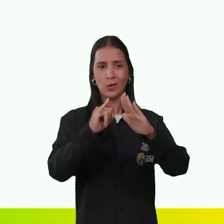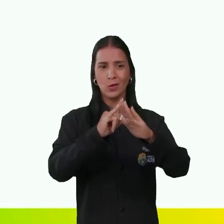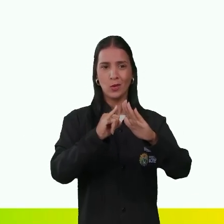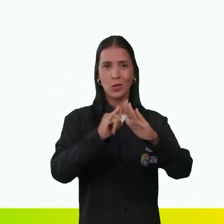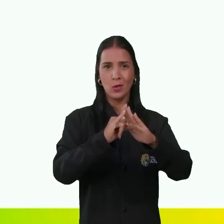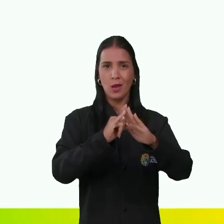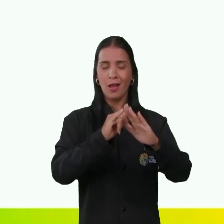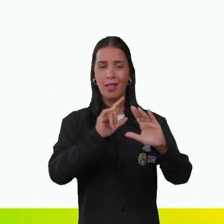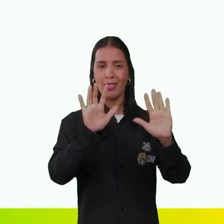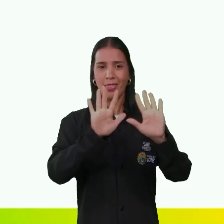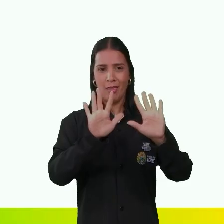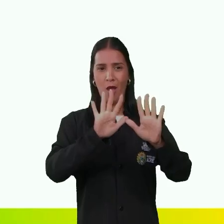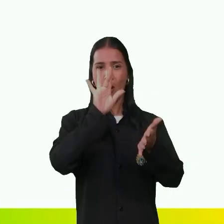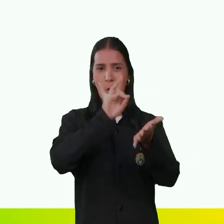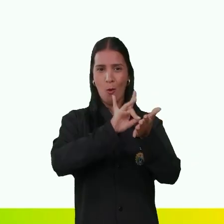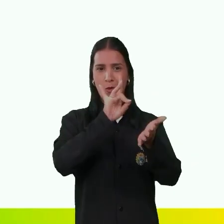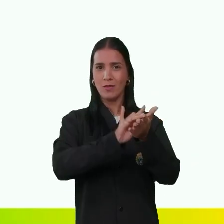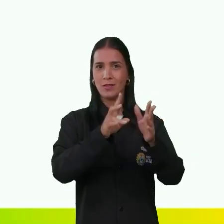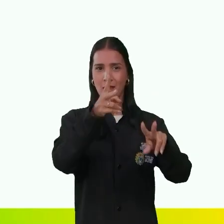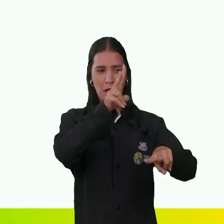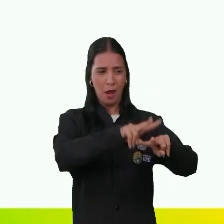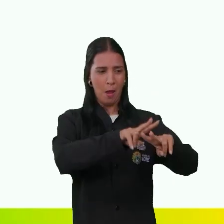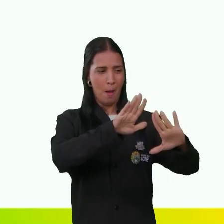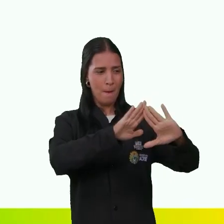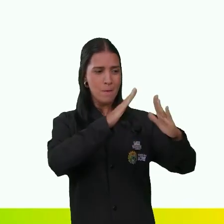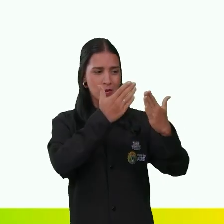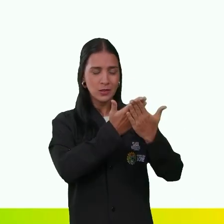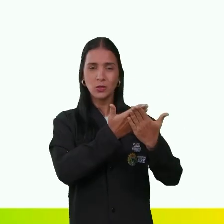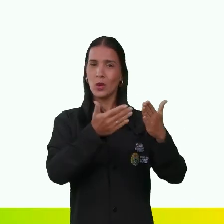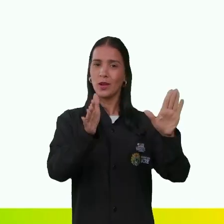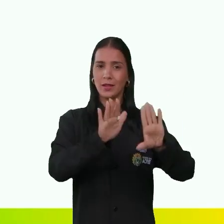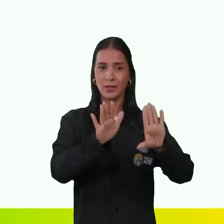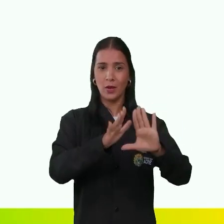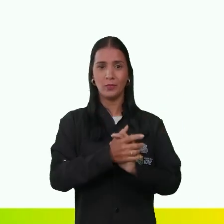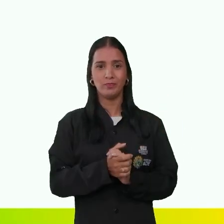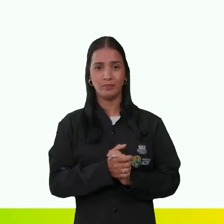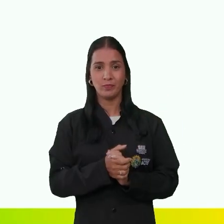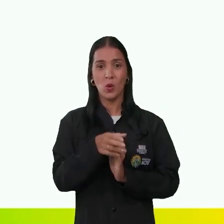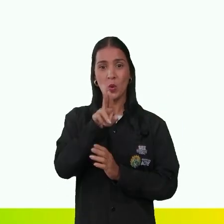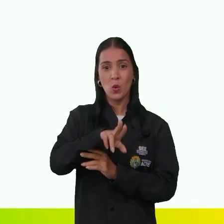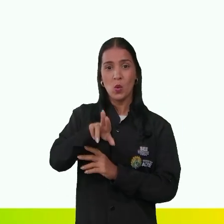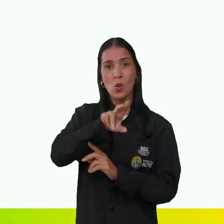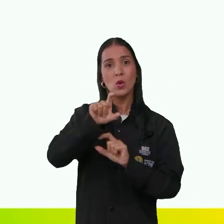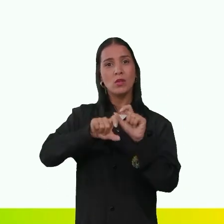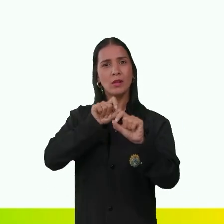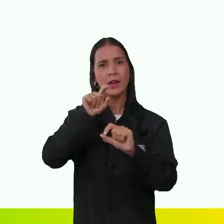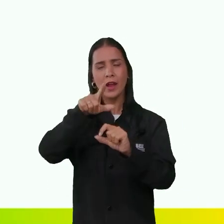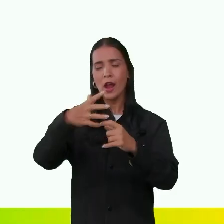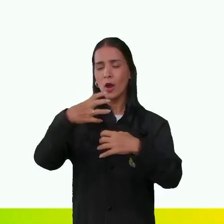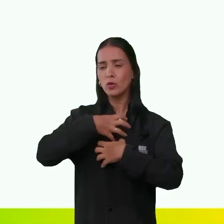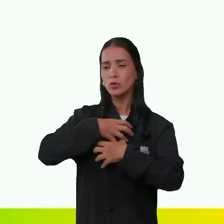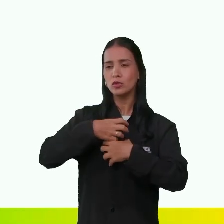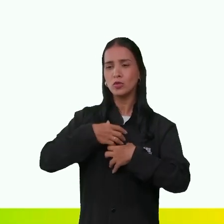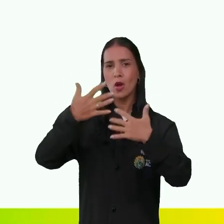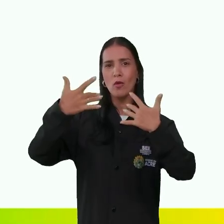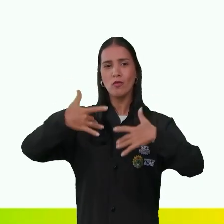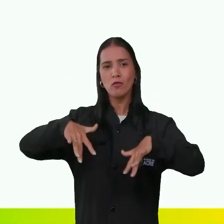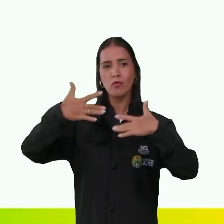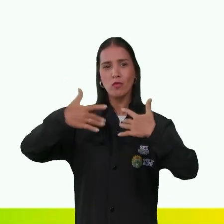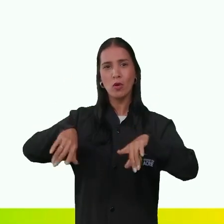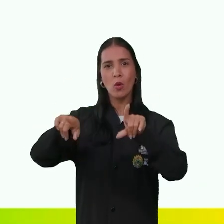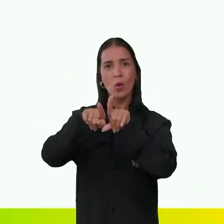disciplinares fixas, como prisões e escolas, mas de forma mais fluida e